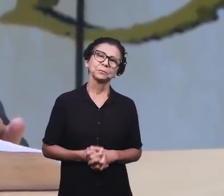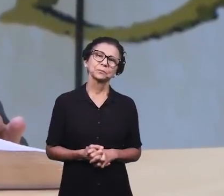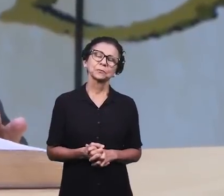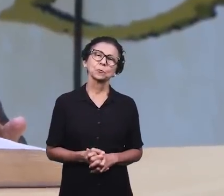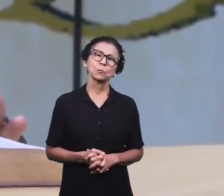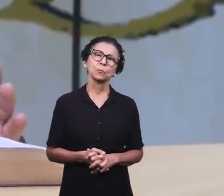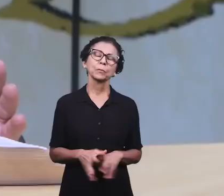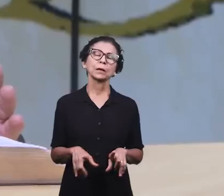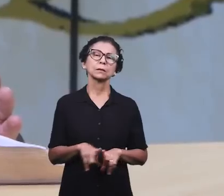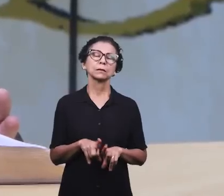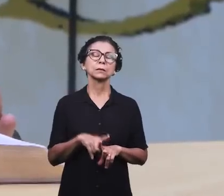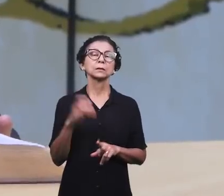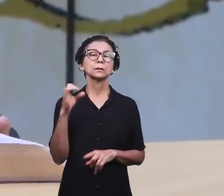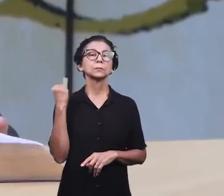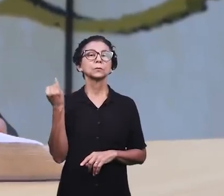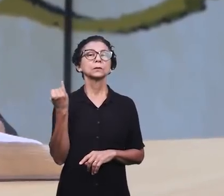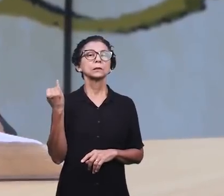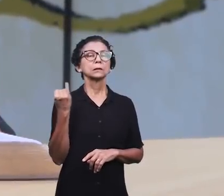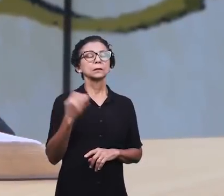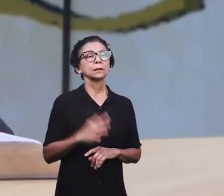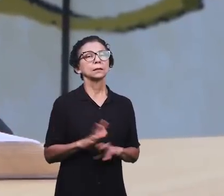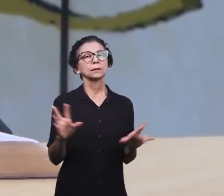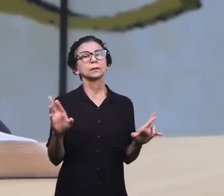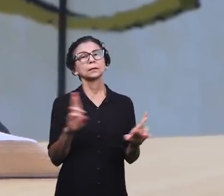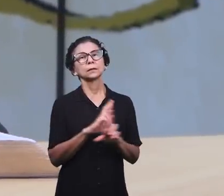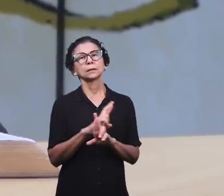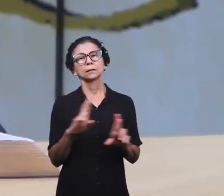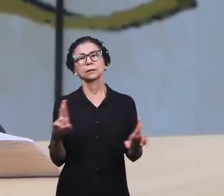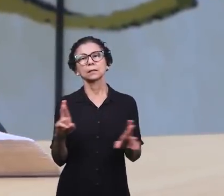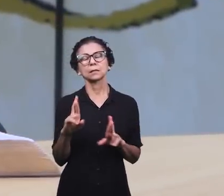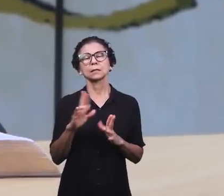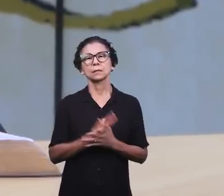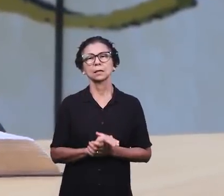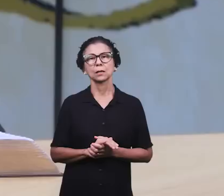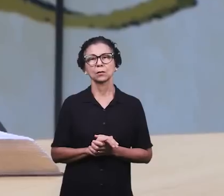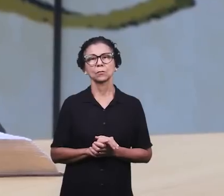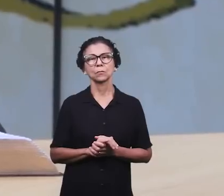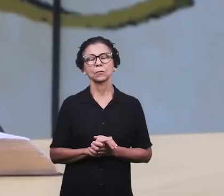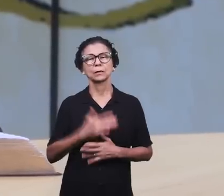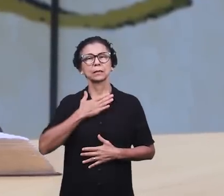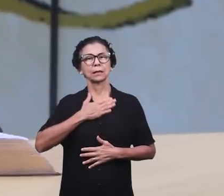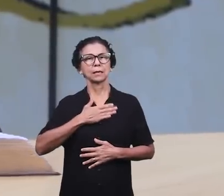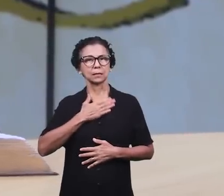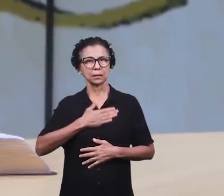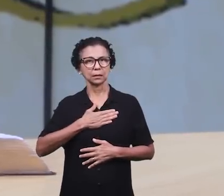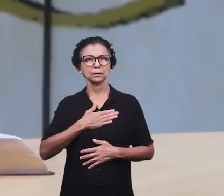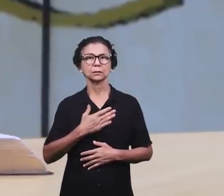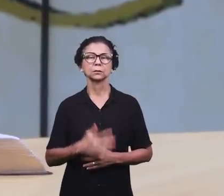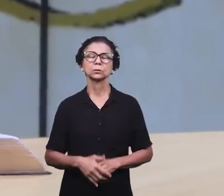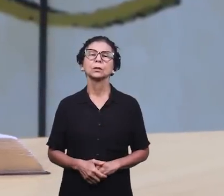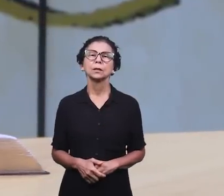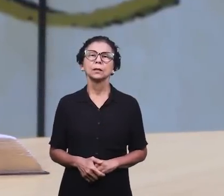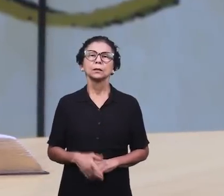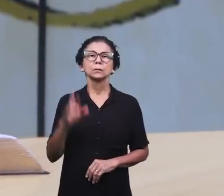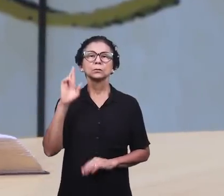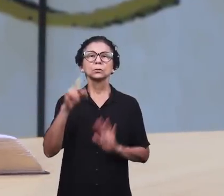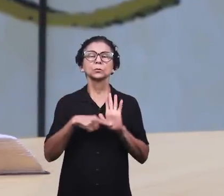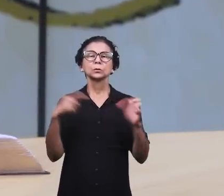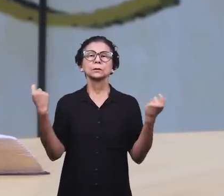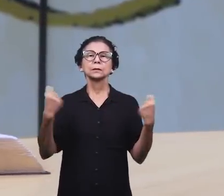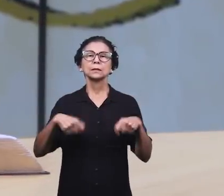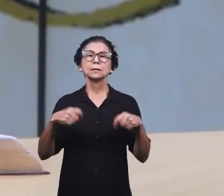outro aspecto também importante, com relação a esse descanso nosso, é que foi quando o Senhor mostrou a necessidade de